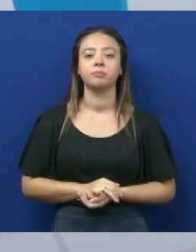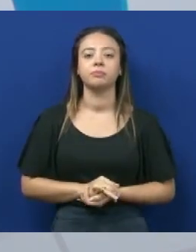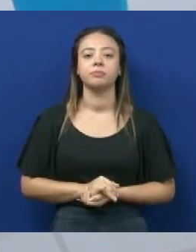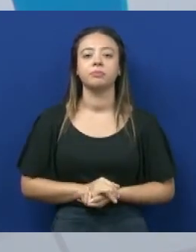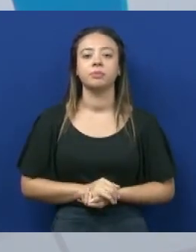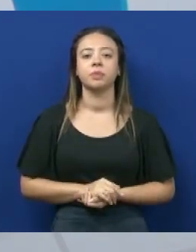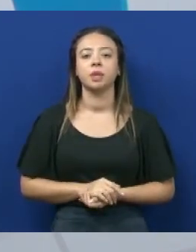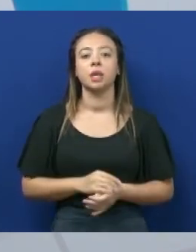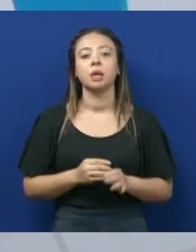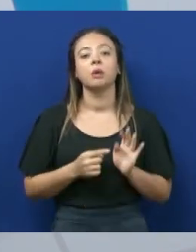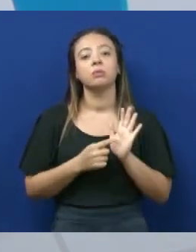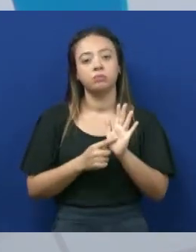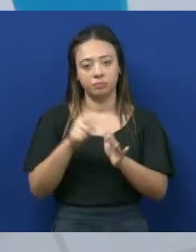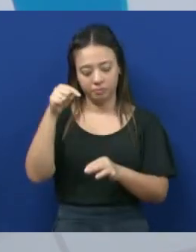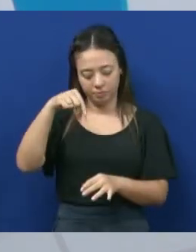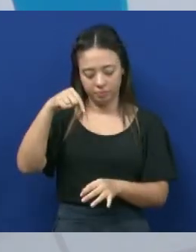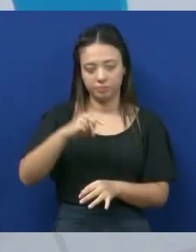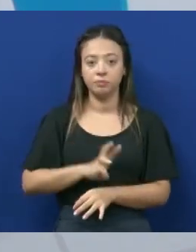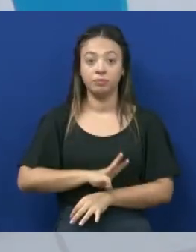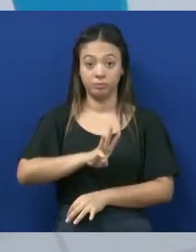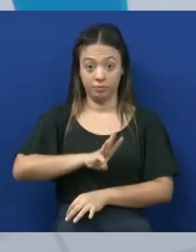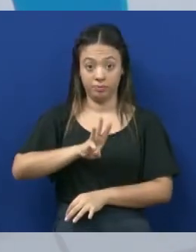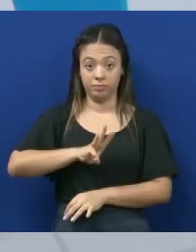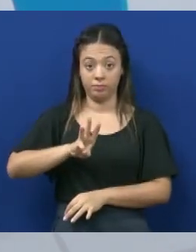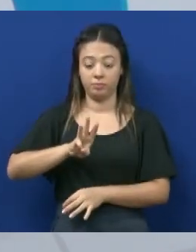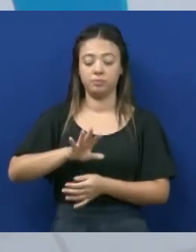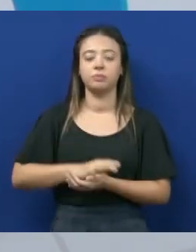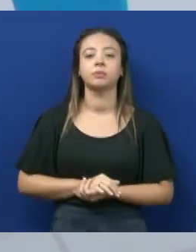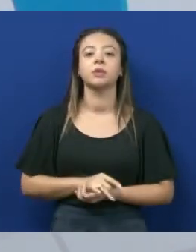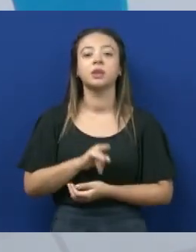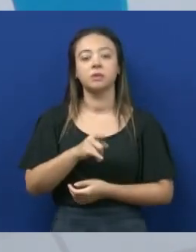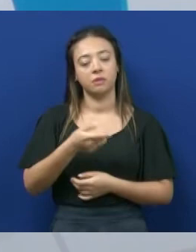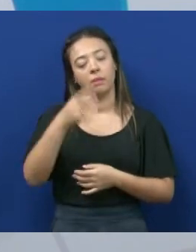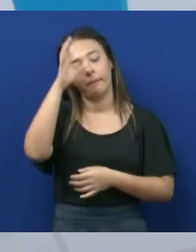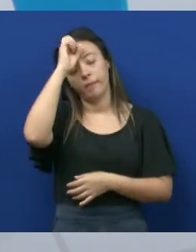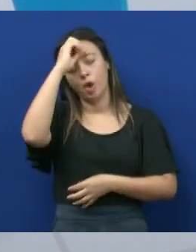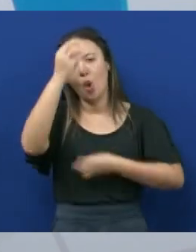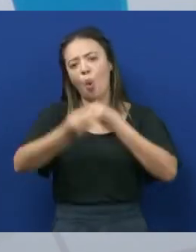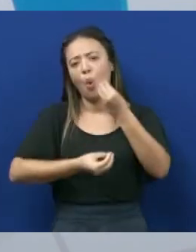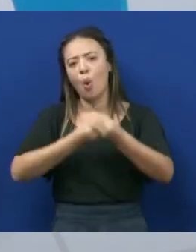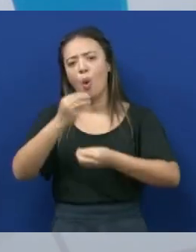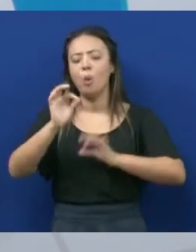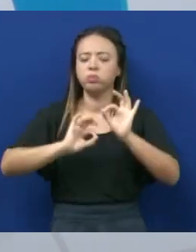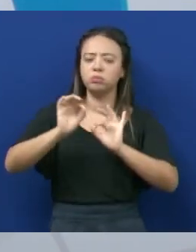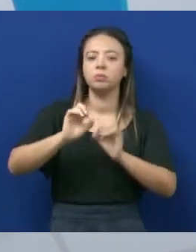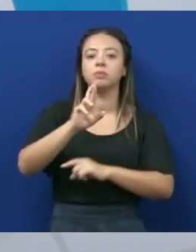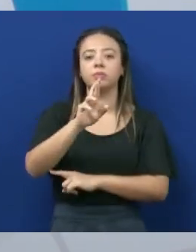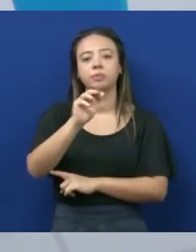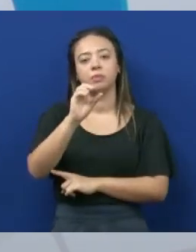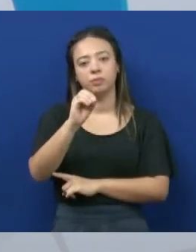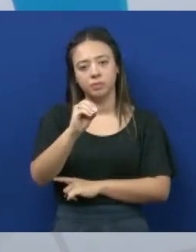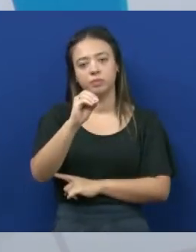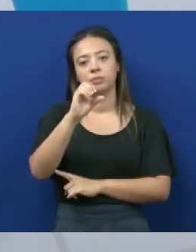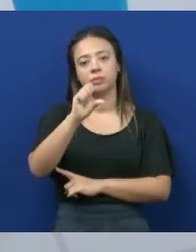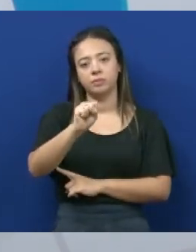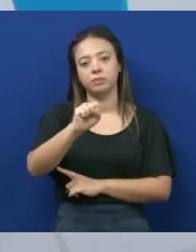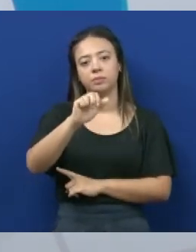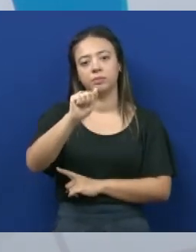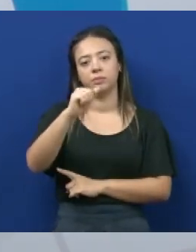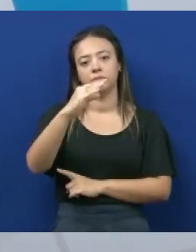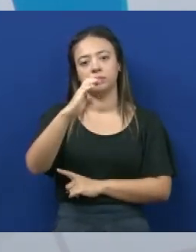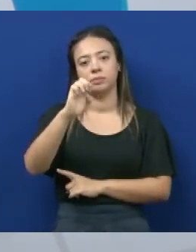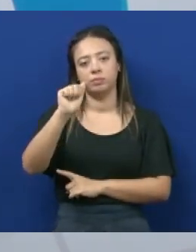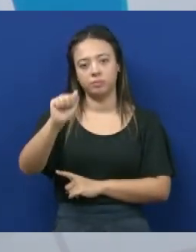link que eu vou passar para você, você vai aprender a fazer uma rosácea. E para essa atividade, você vai usar somente